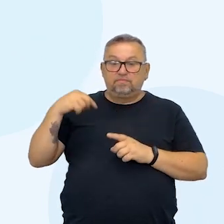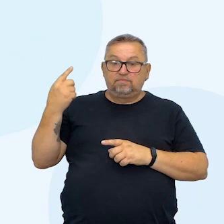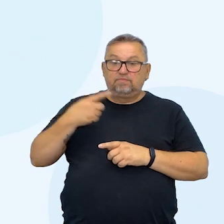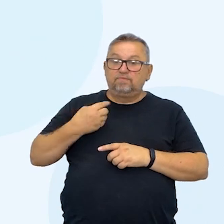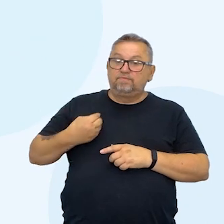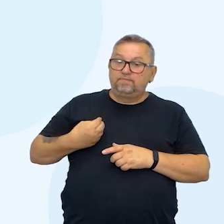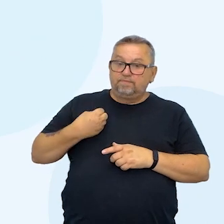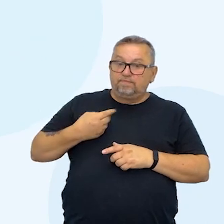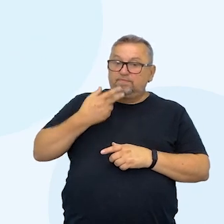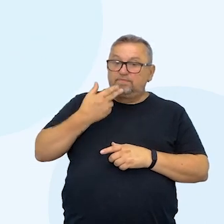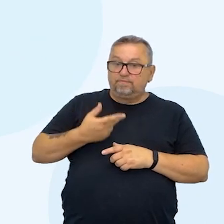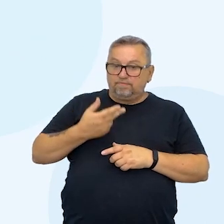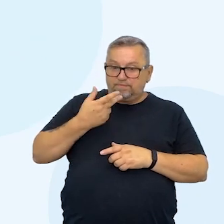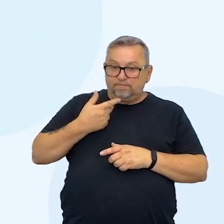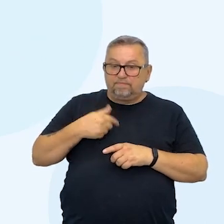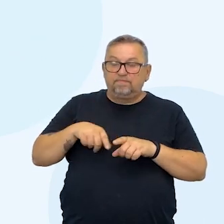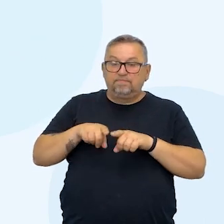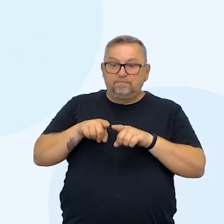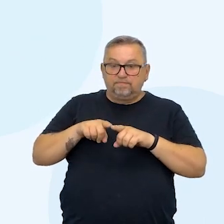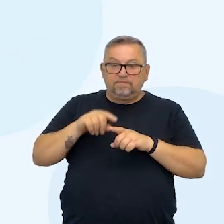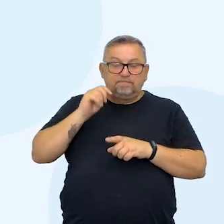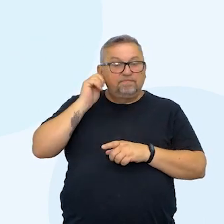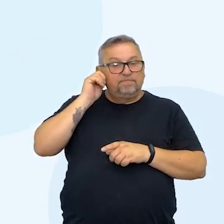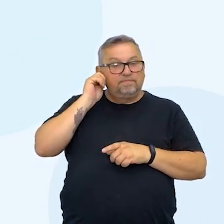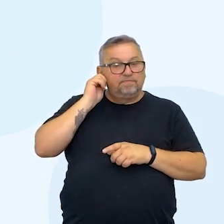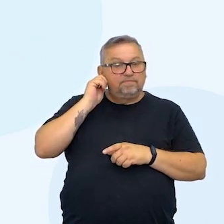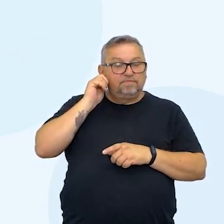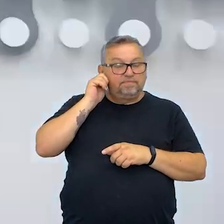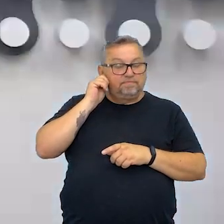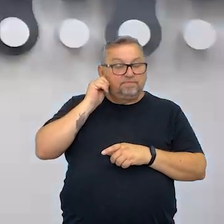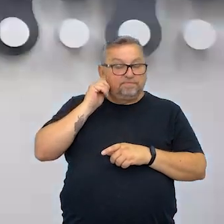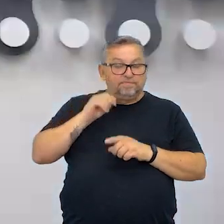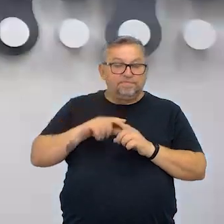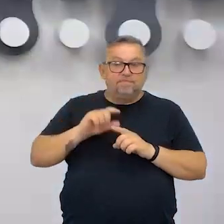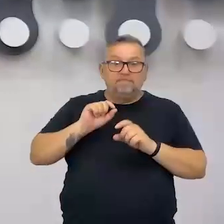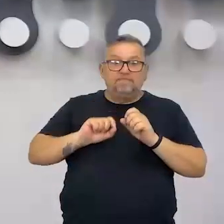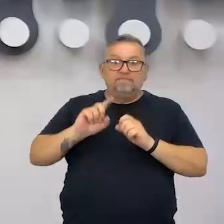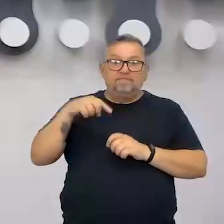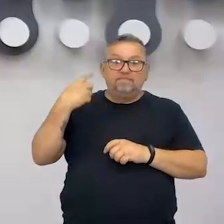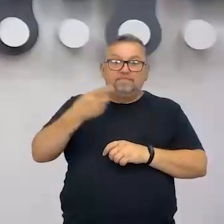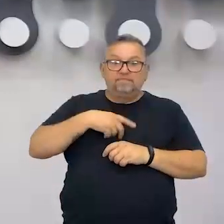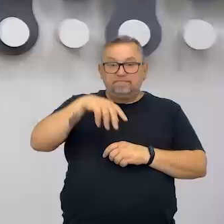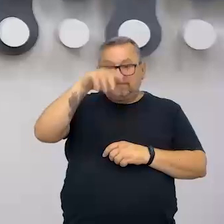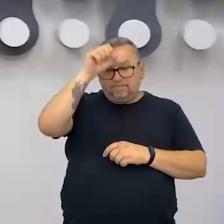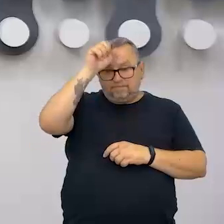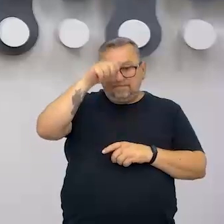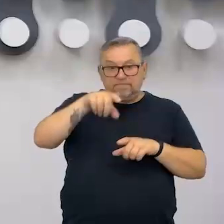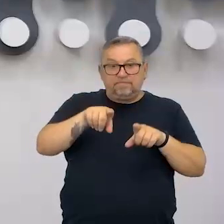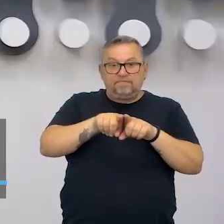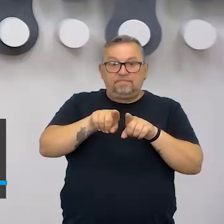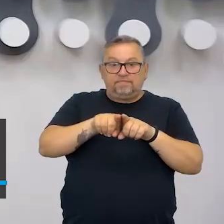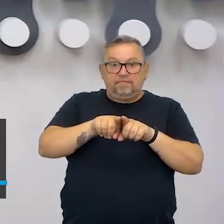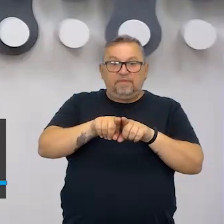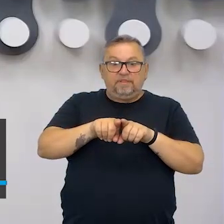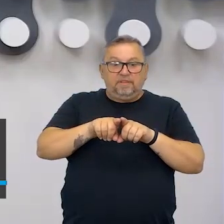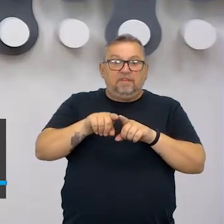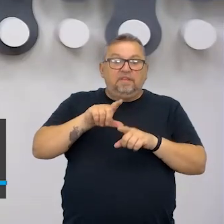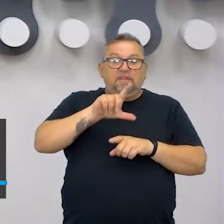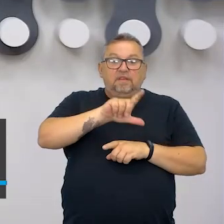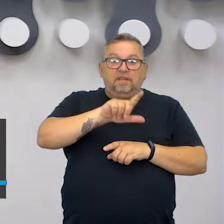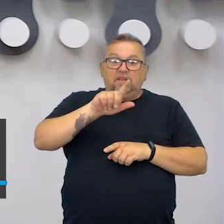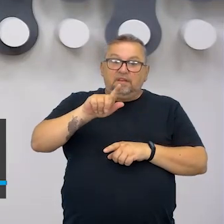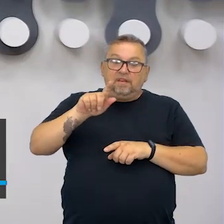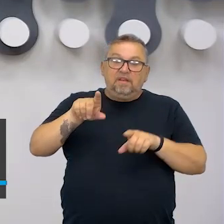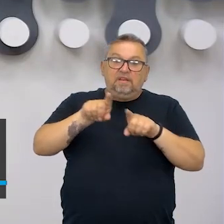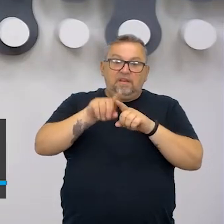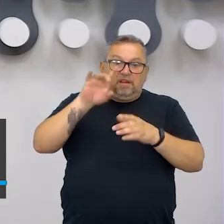na língua também, né? Ou na linguagem. É isso que nós aprendemos, e a linguagem,